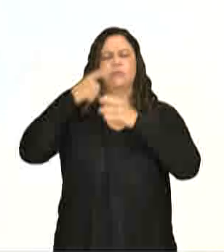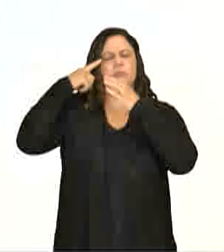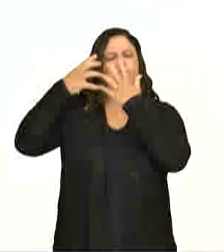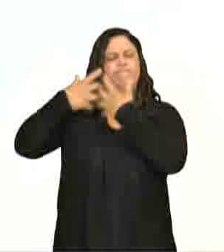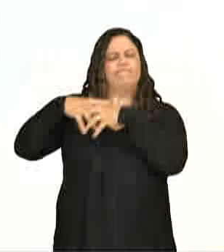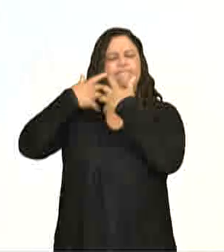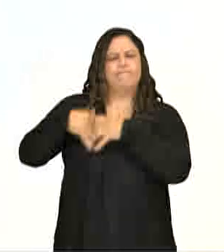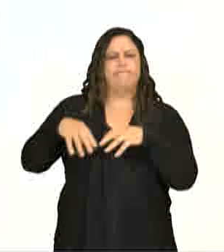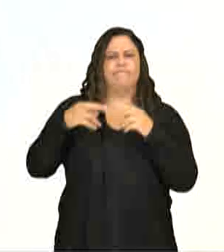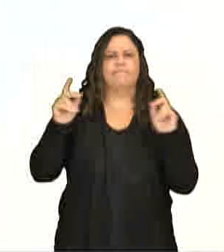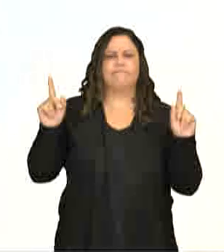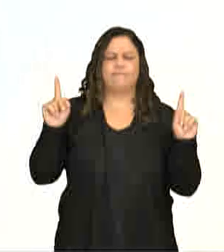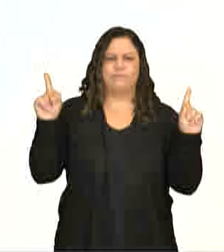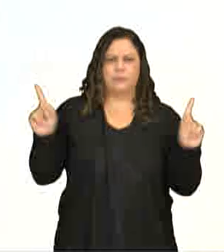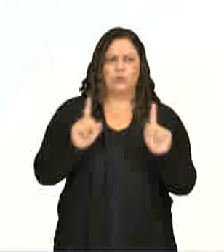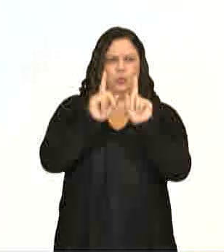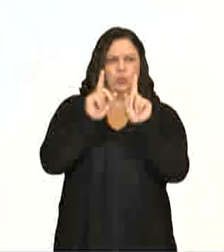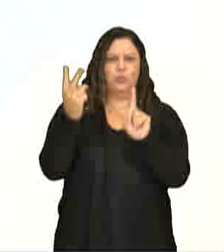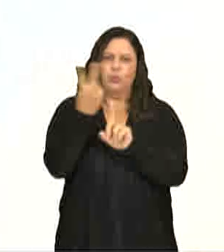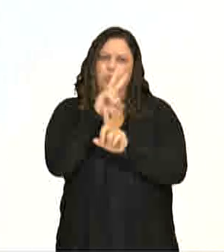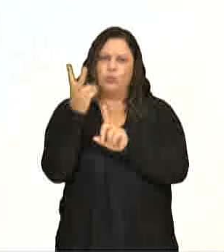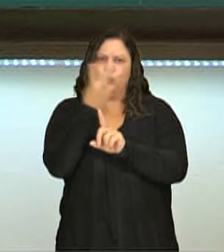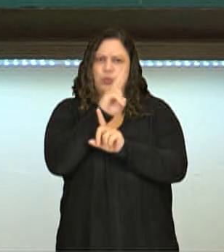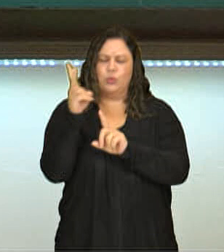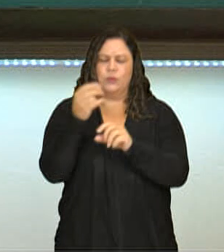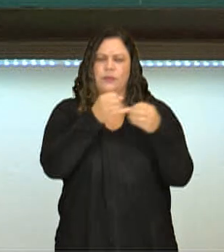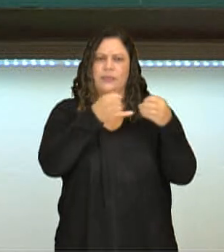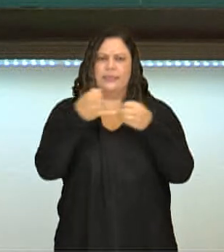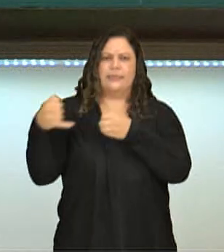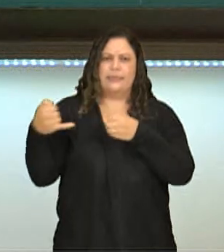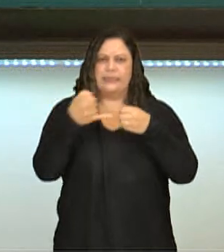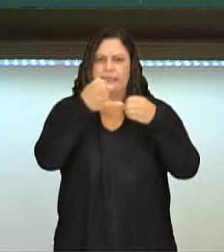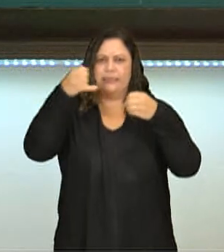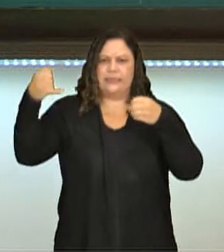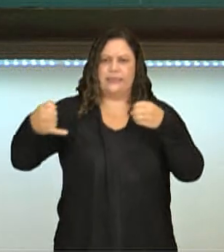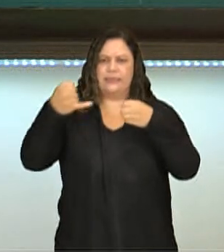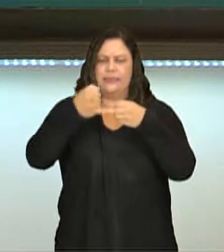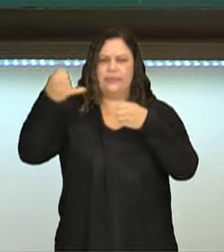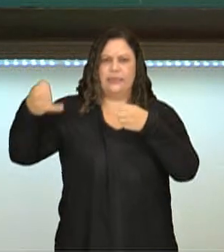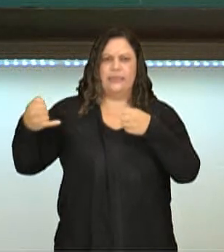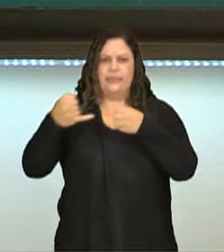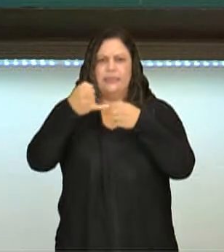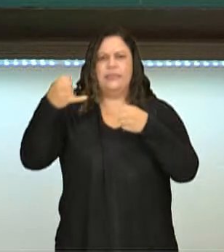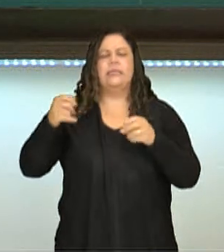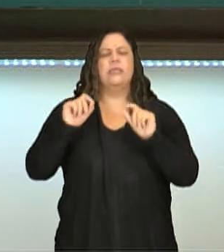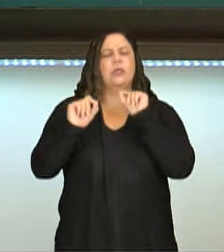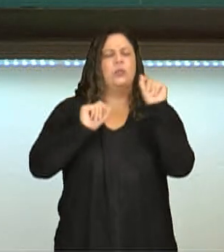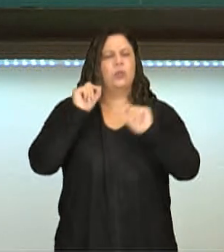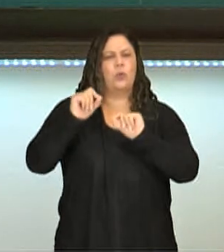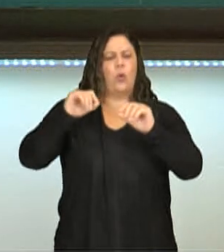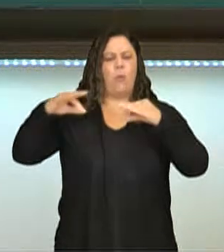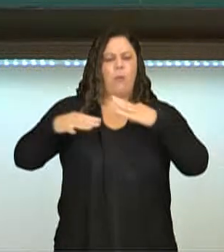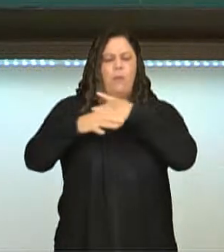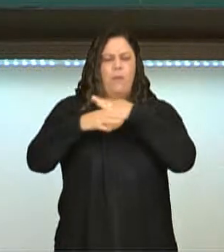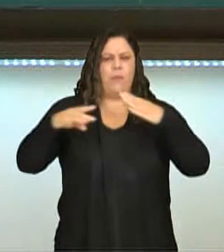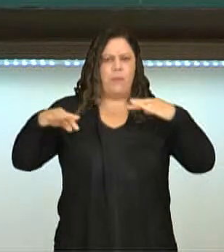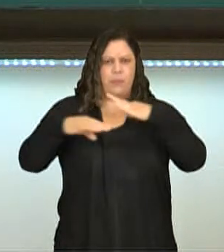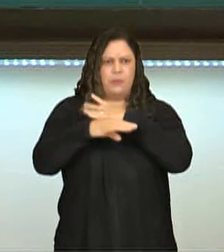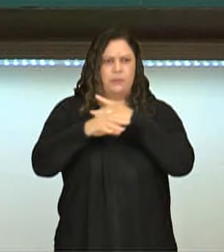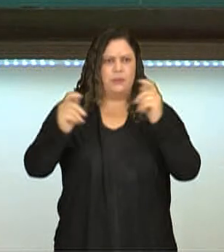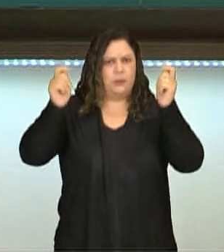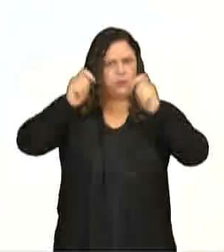ela bombeia sódio para fora da célula e potássio para dentro. Esse transporte é realizado contra os gradientes